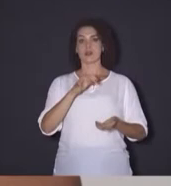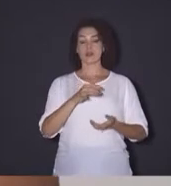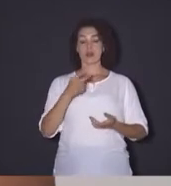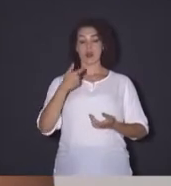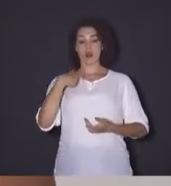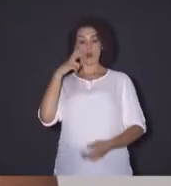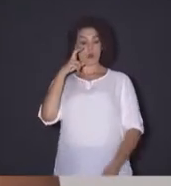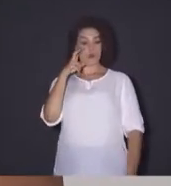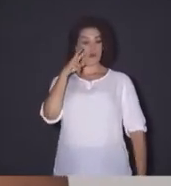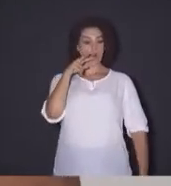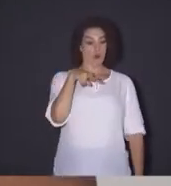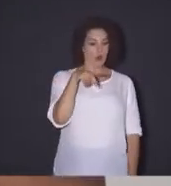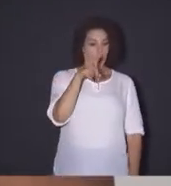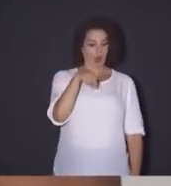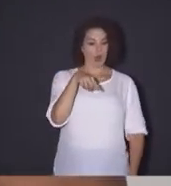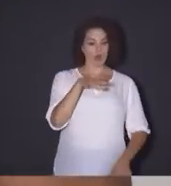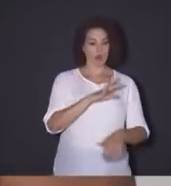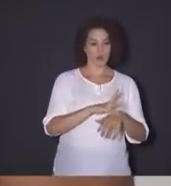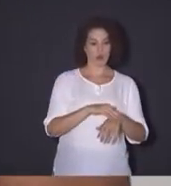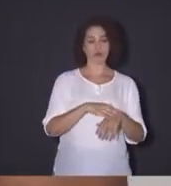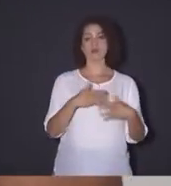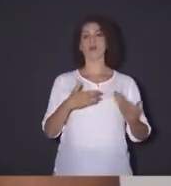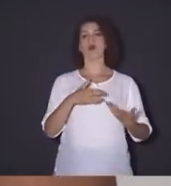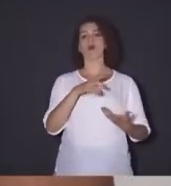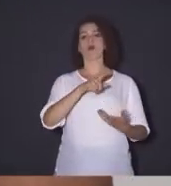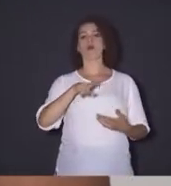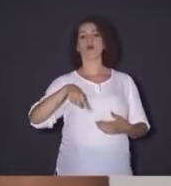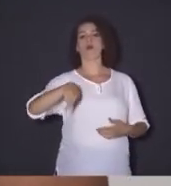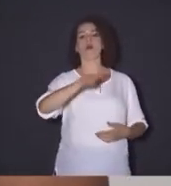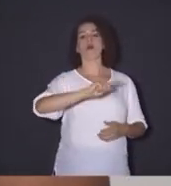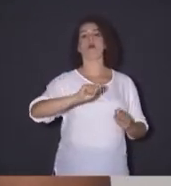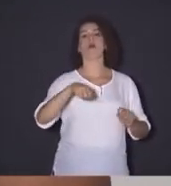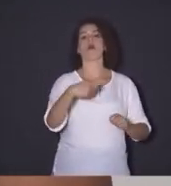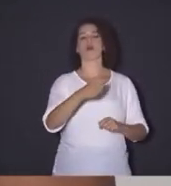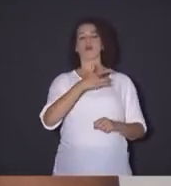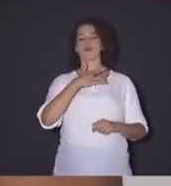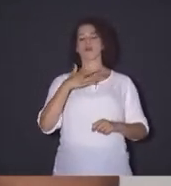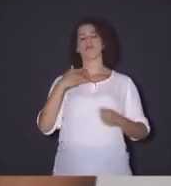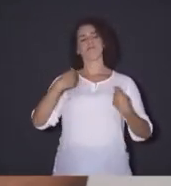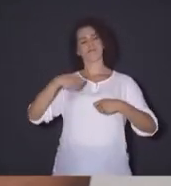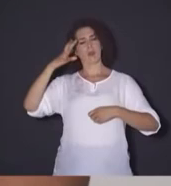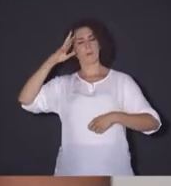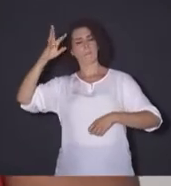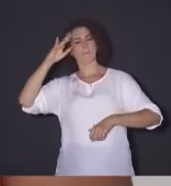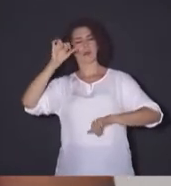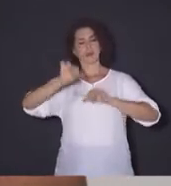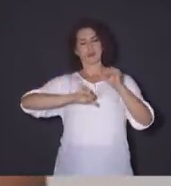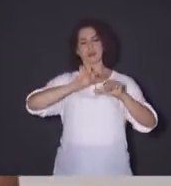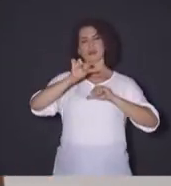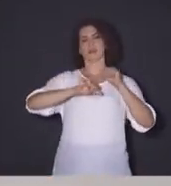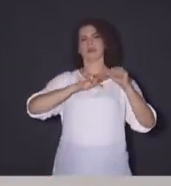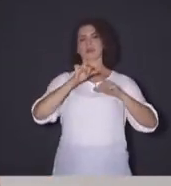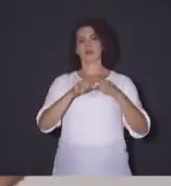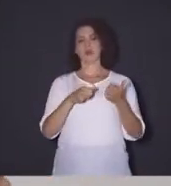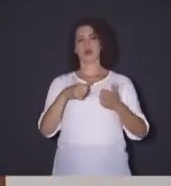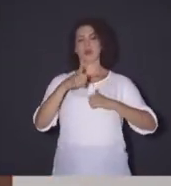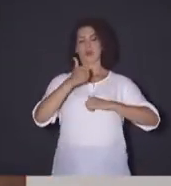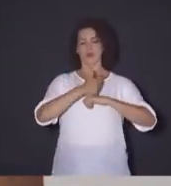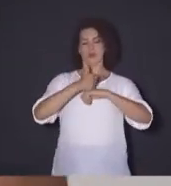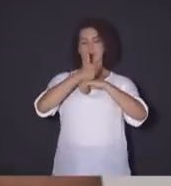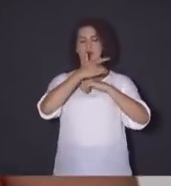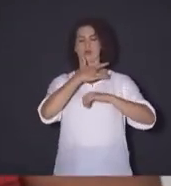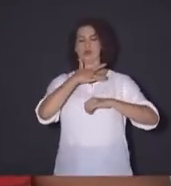saudável para ninguém né acho que tem que repensar o processo de formação em saúde para que o profissional de saúde se conecte com a saúde não com a